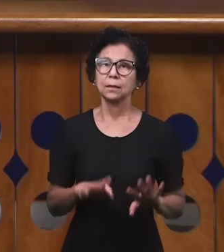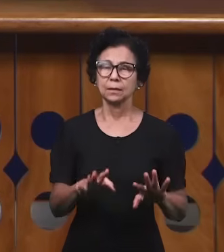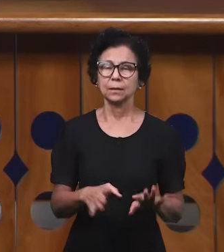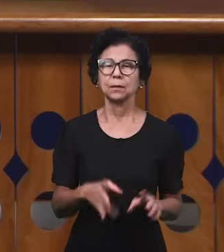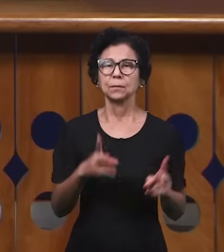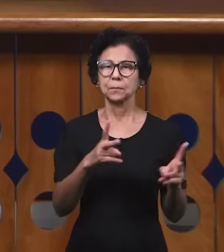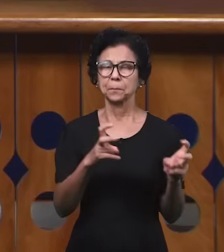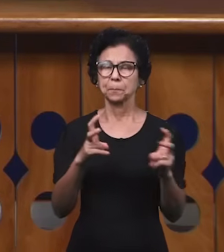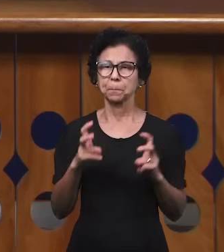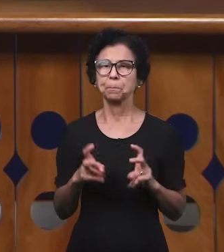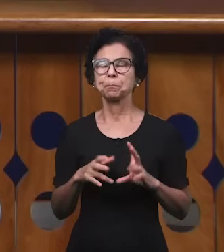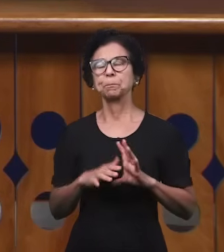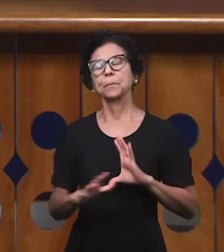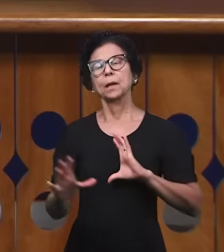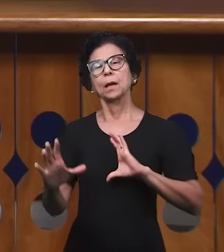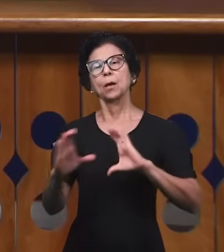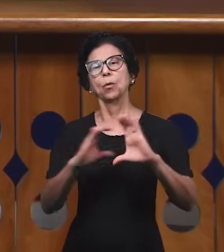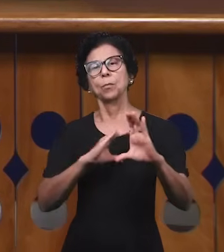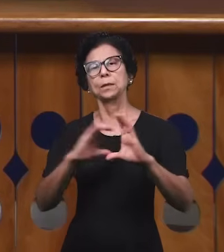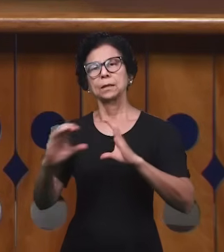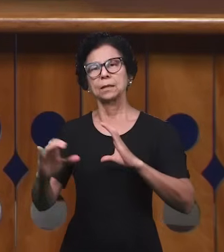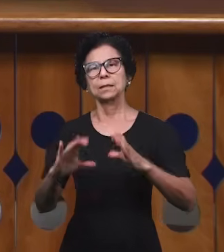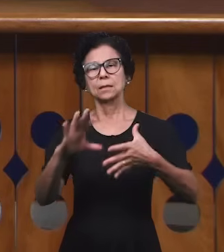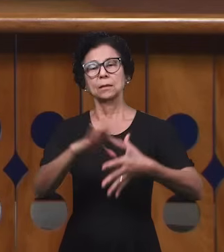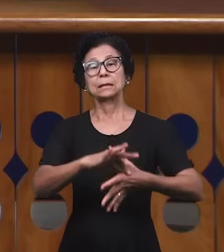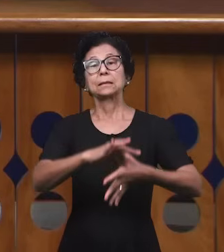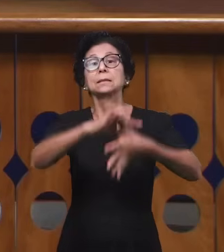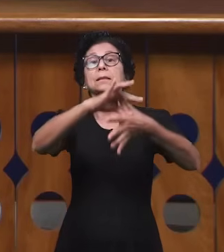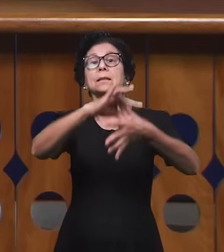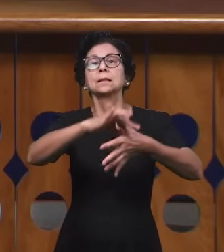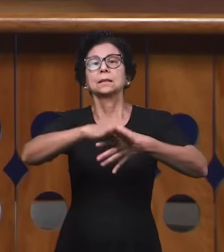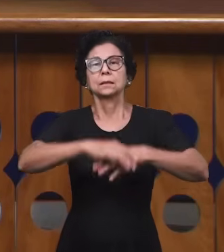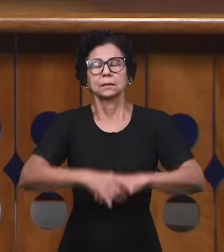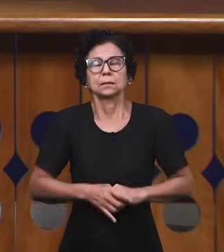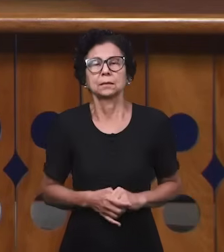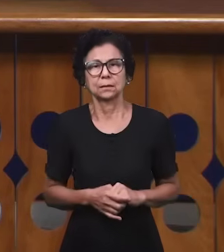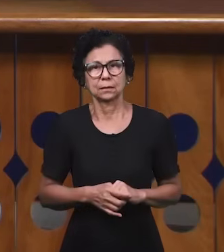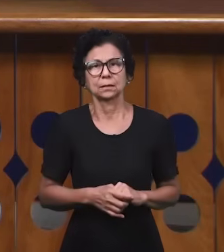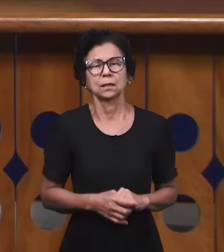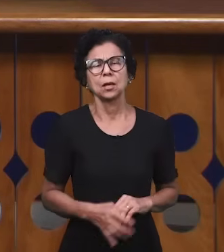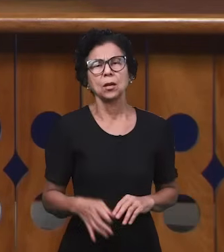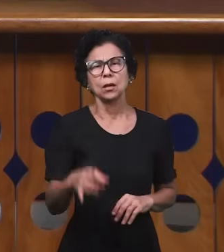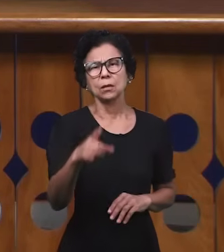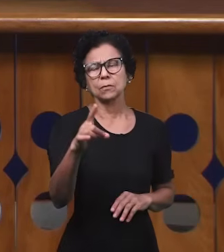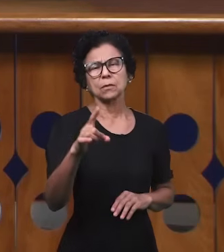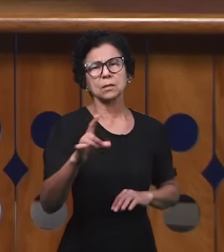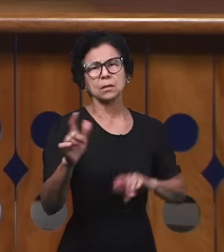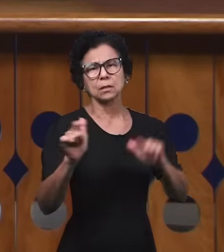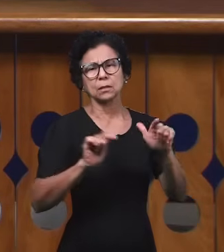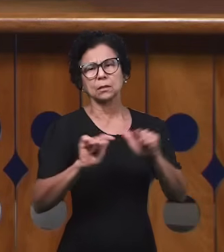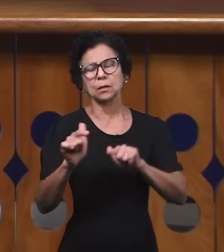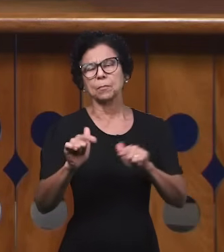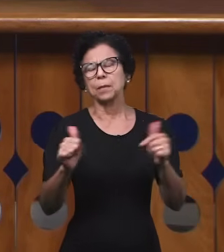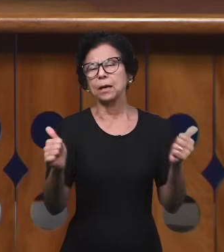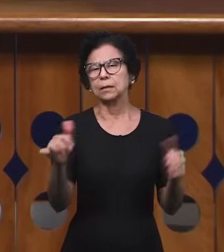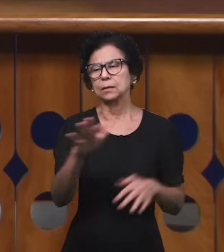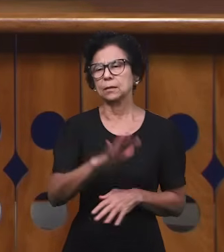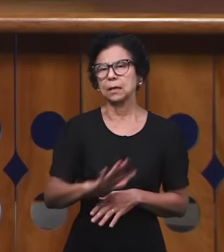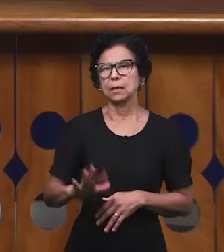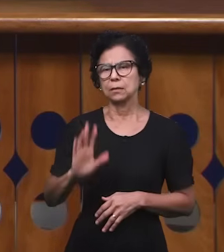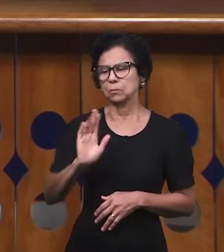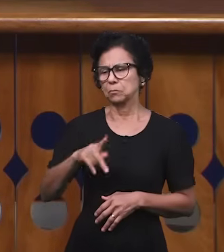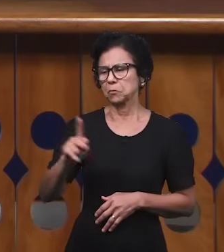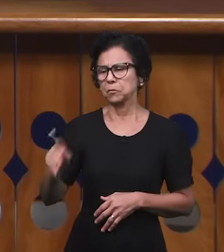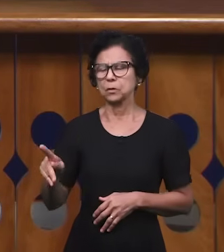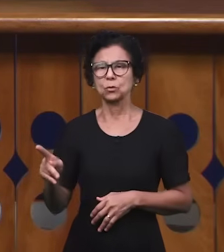coisa? Comunicação e liderança. Você que está envolvido como professor de alguma atividade